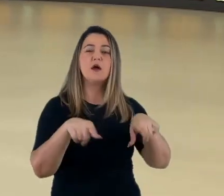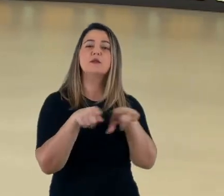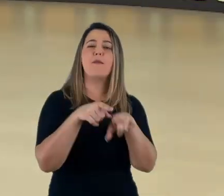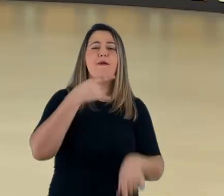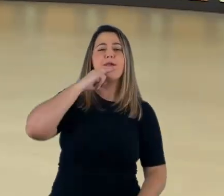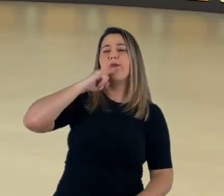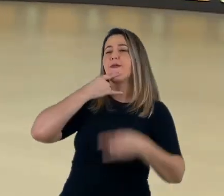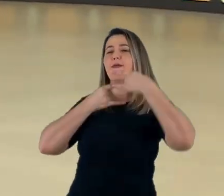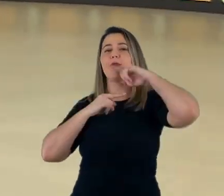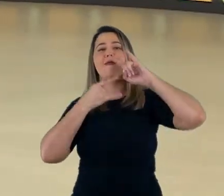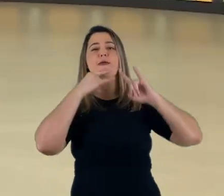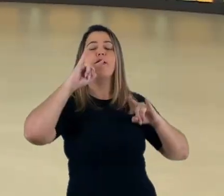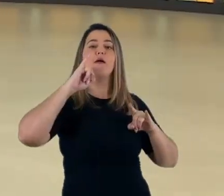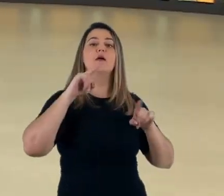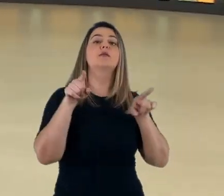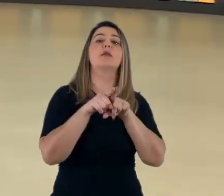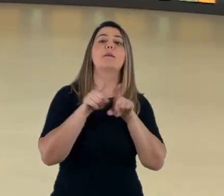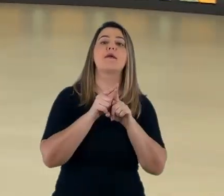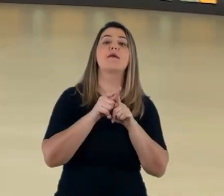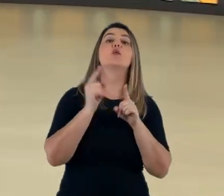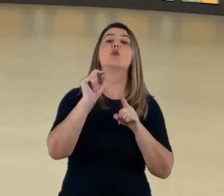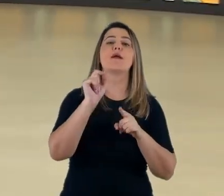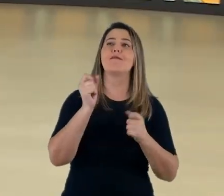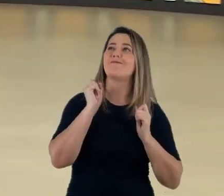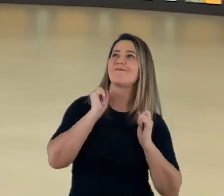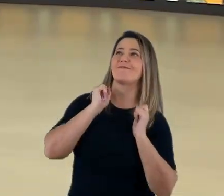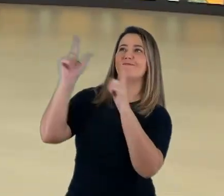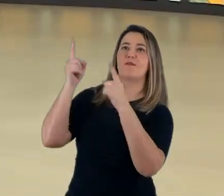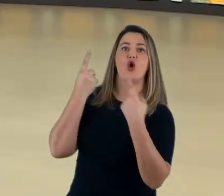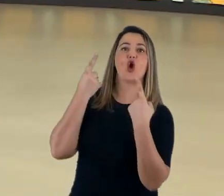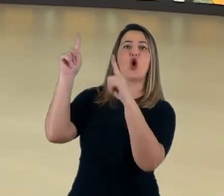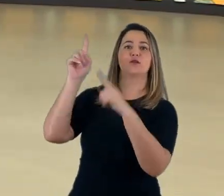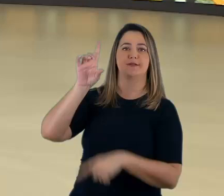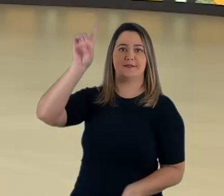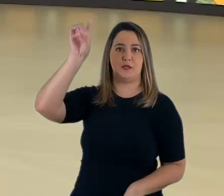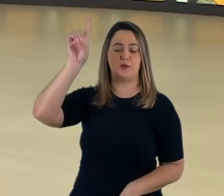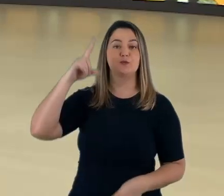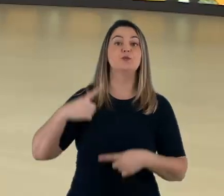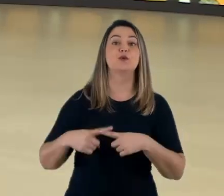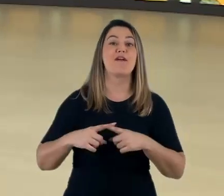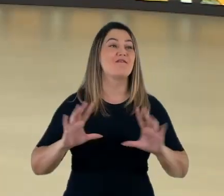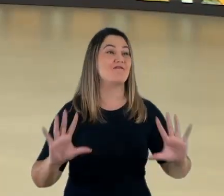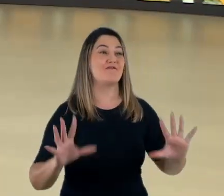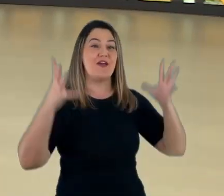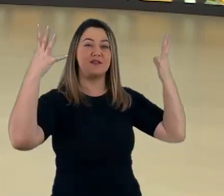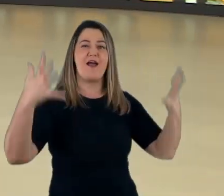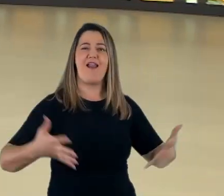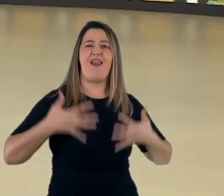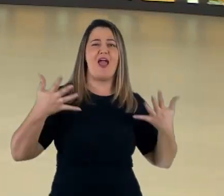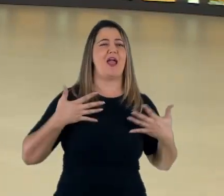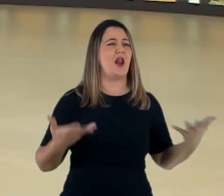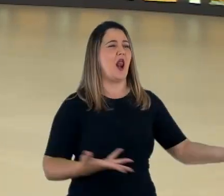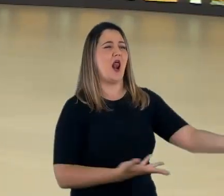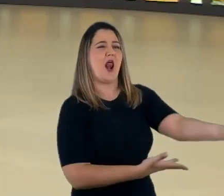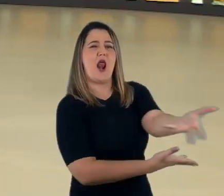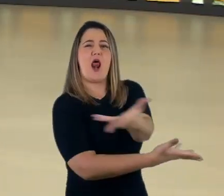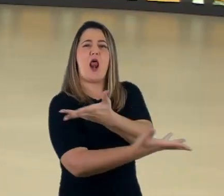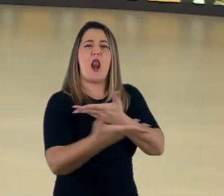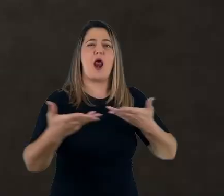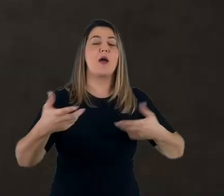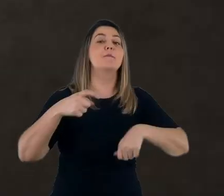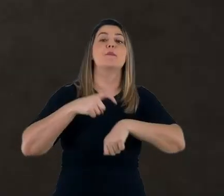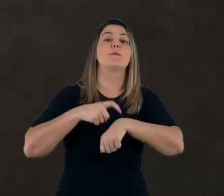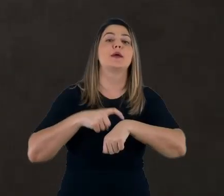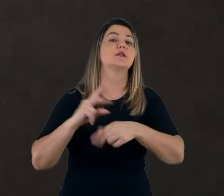foi a blasfêmia contra o Deus verdadeiro. Diz a Bíblia que a festa estava alegre em determinado momento, olha o que